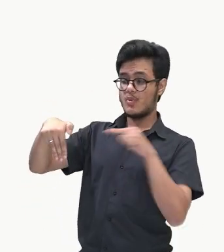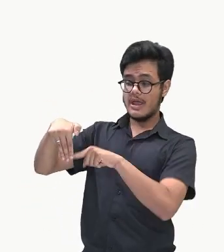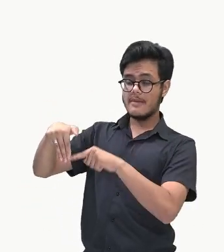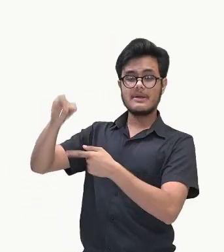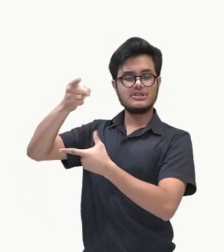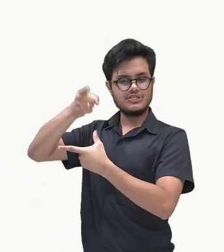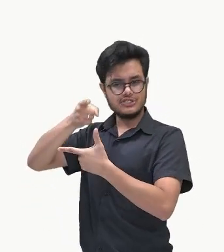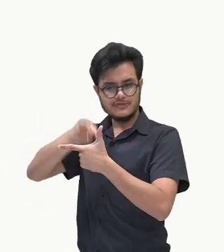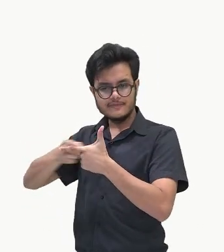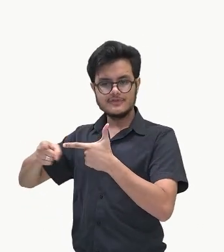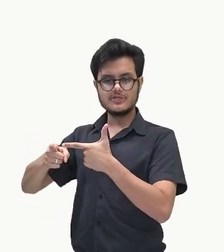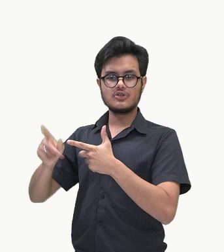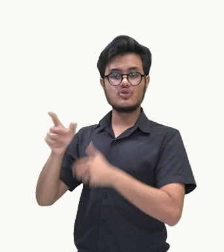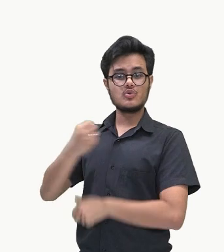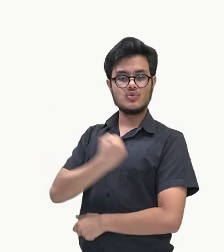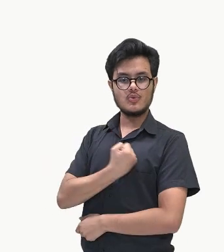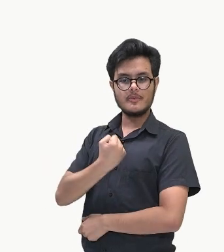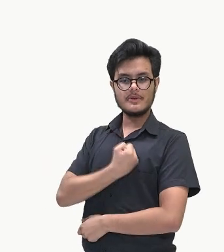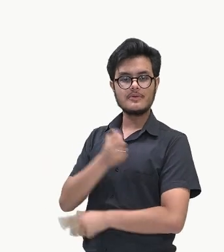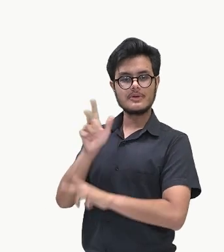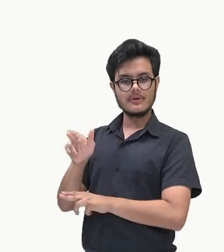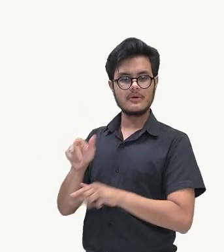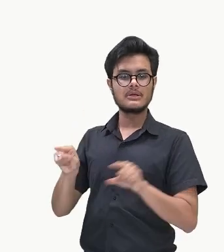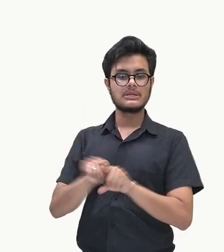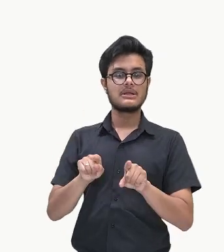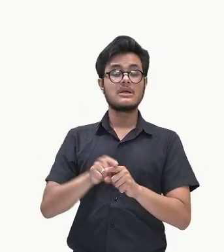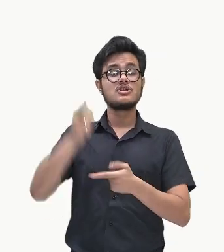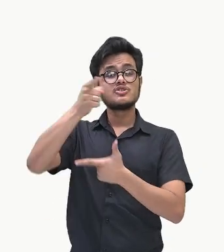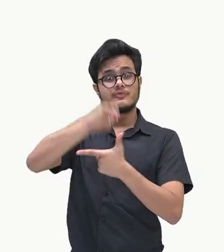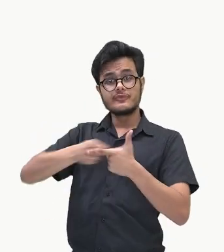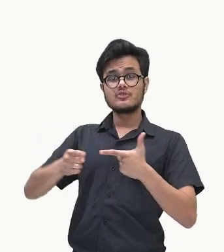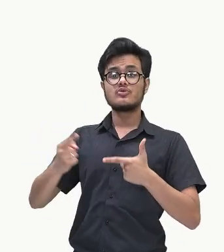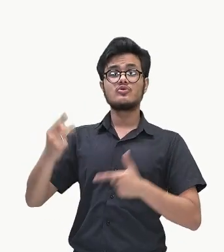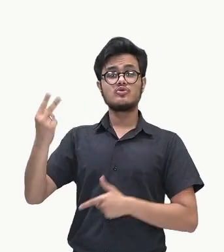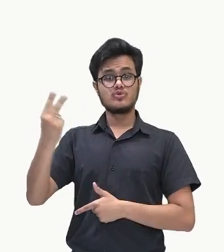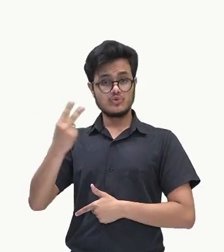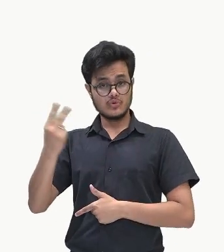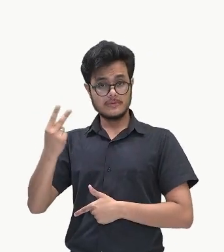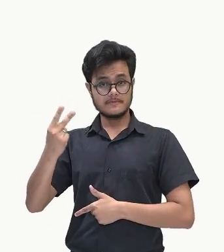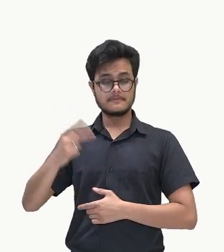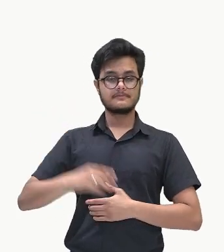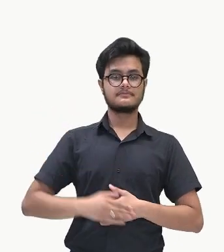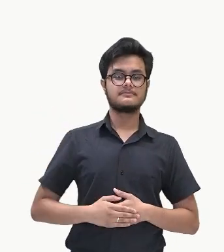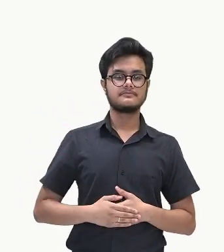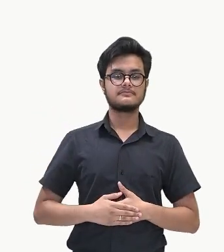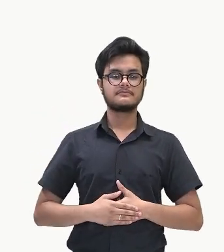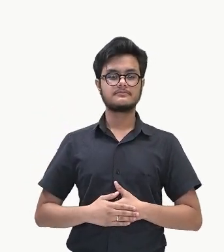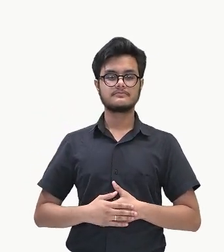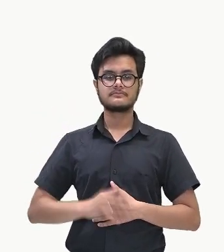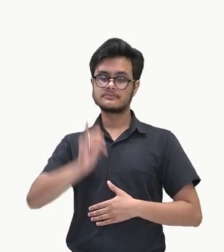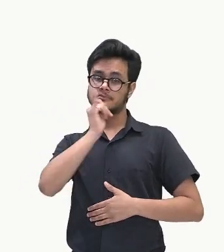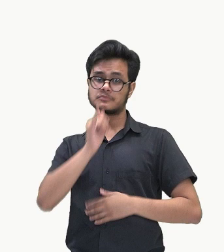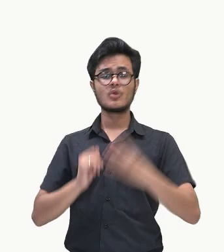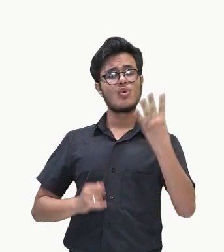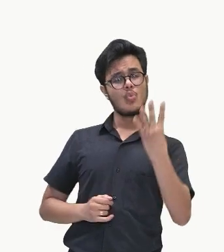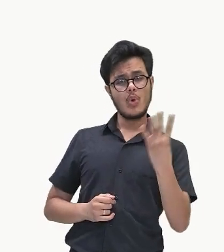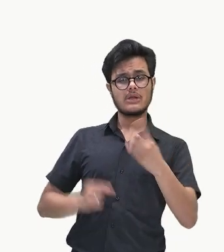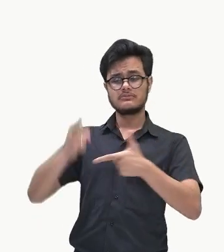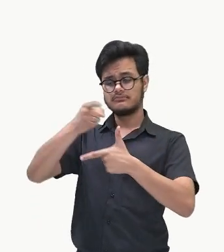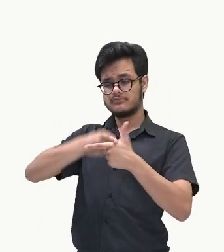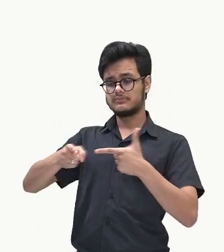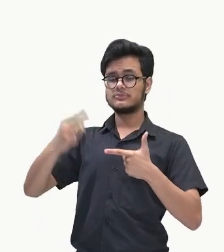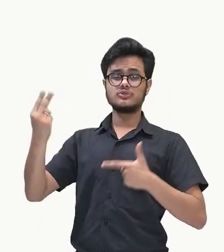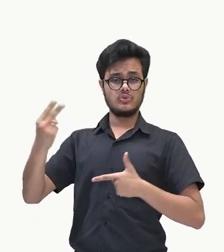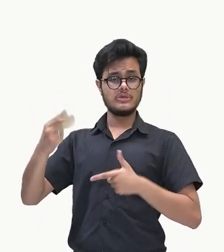dividido pelo mesmo número, que aqui no caso eu dividi os dois por 2. Então, 4 eu posso dividir por 2, desde que o